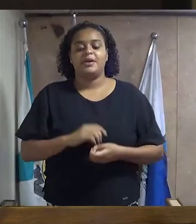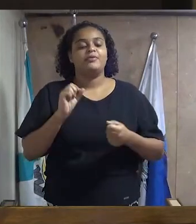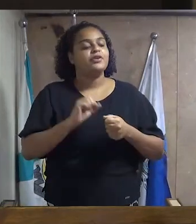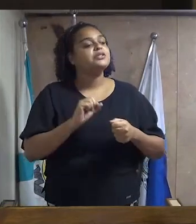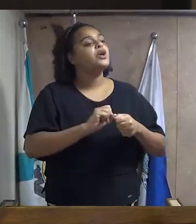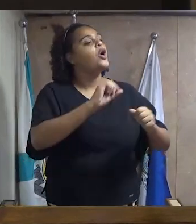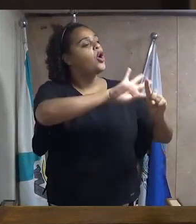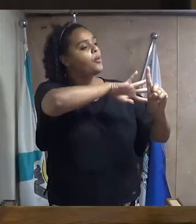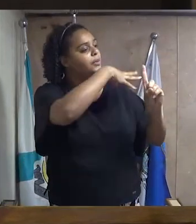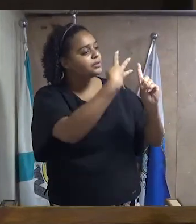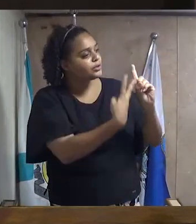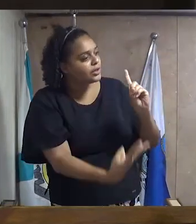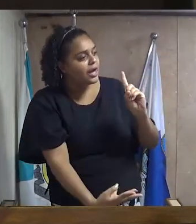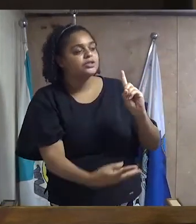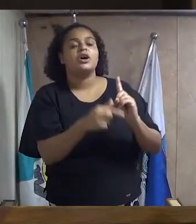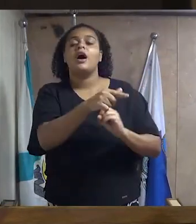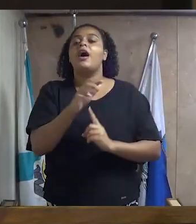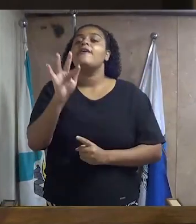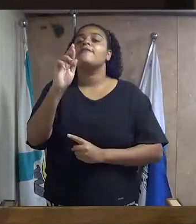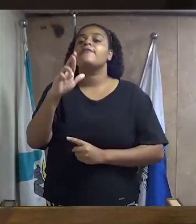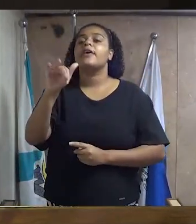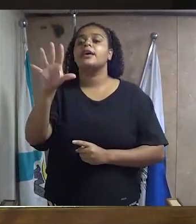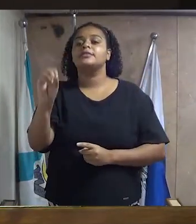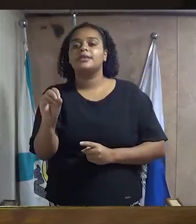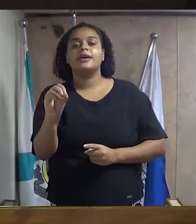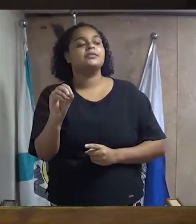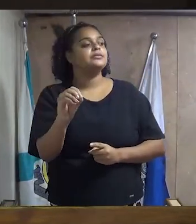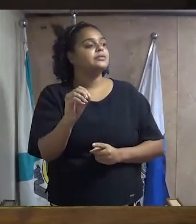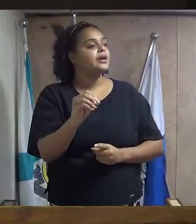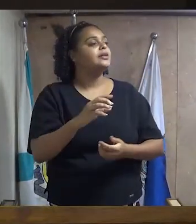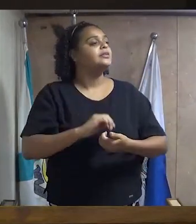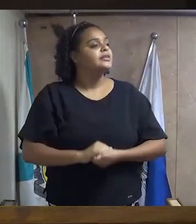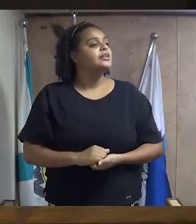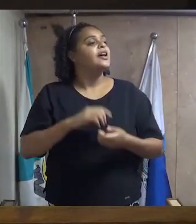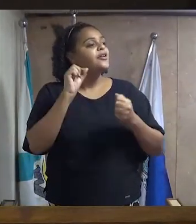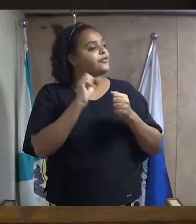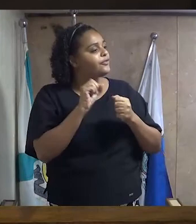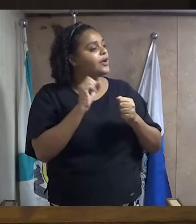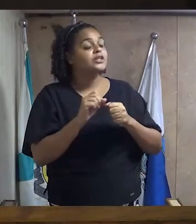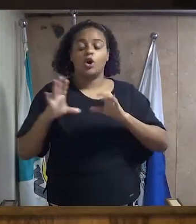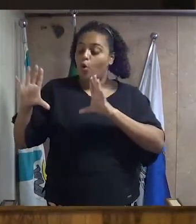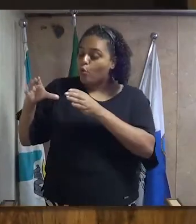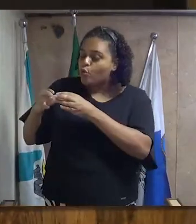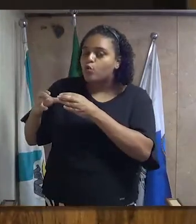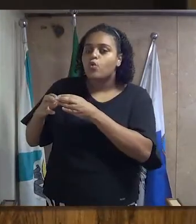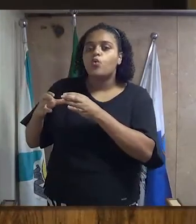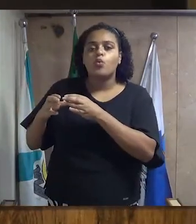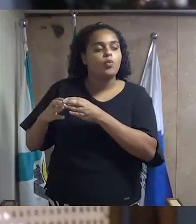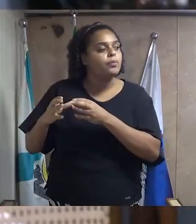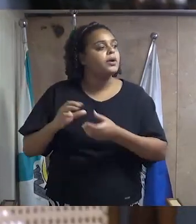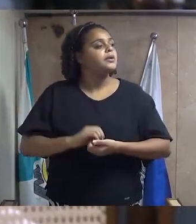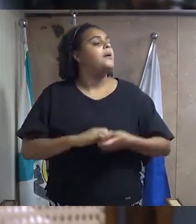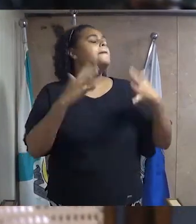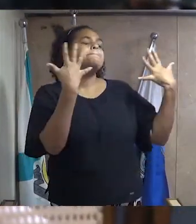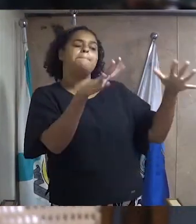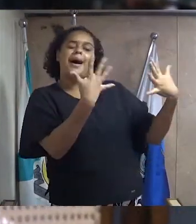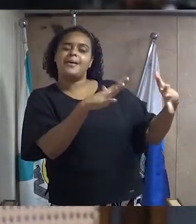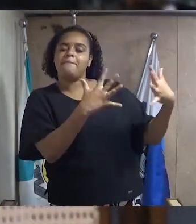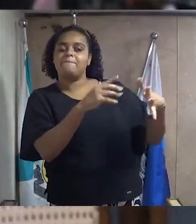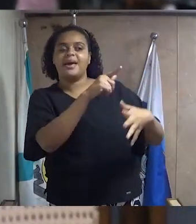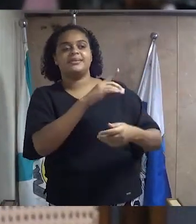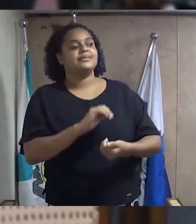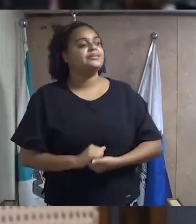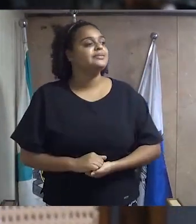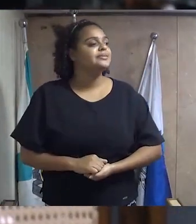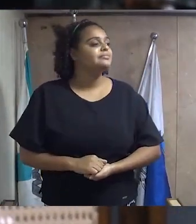uma homenagem à doutora Fernanda, essa guerreira, que vem de comunidade. Fernanda, parabéns. Como